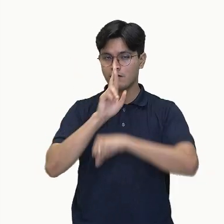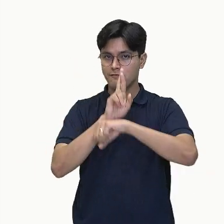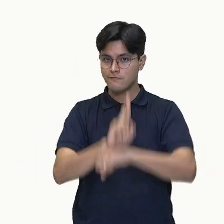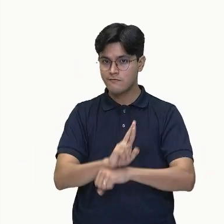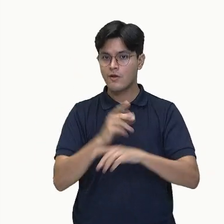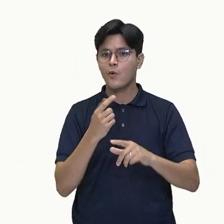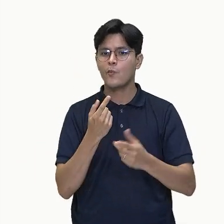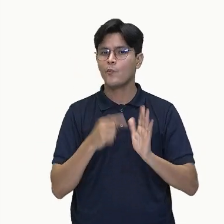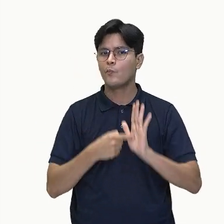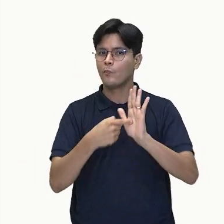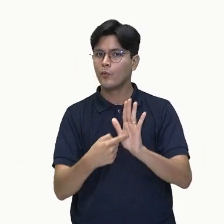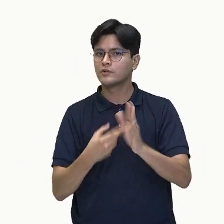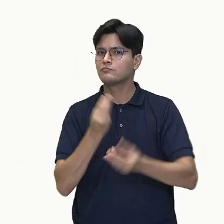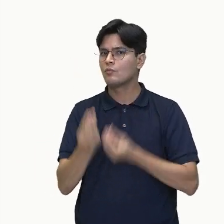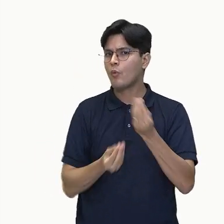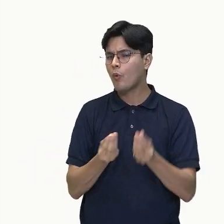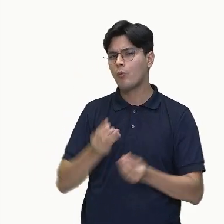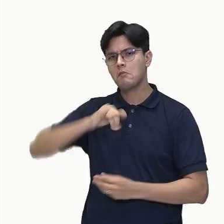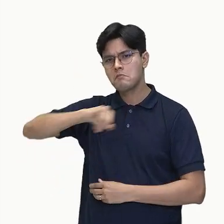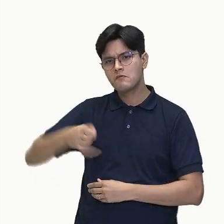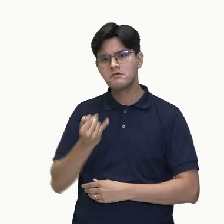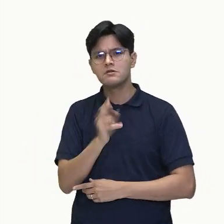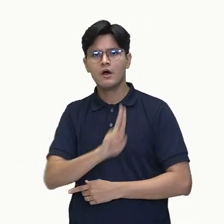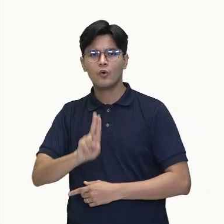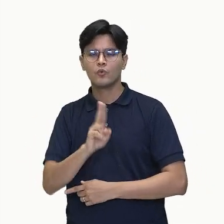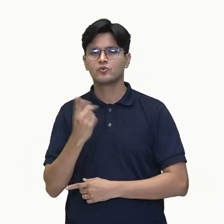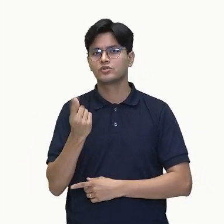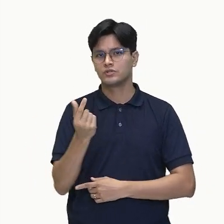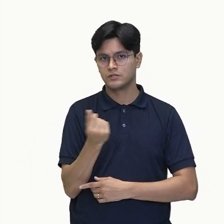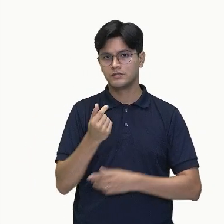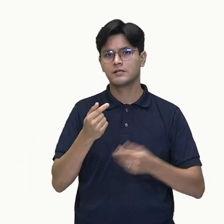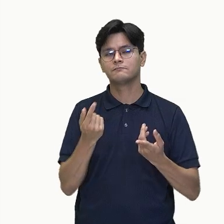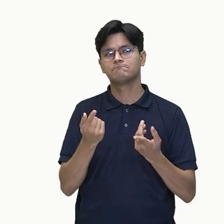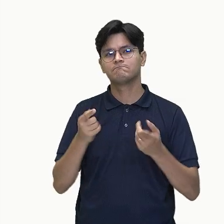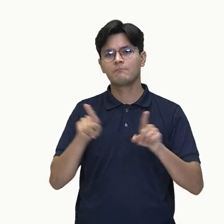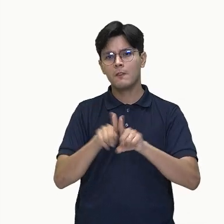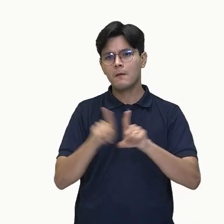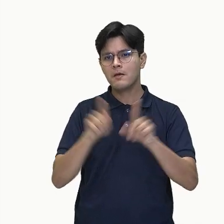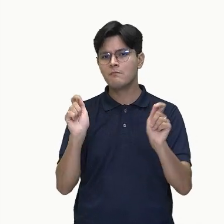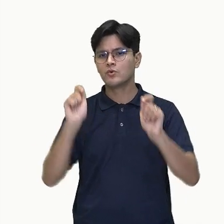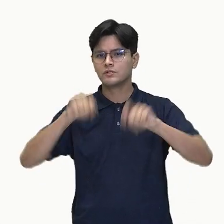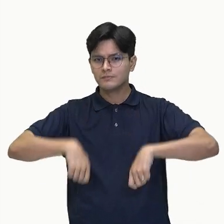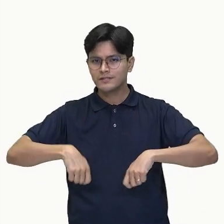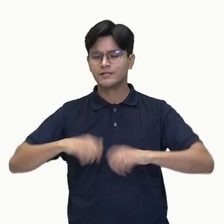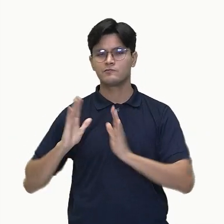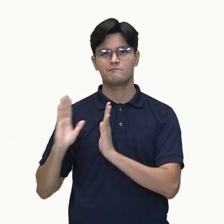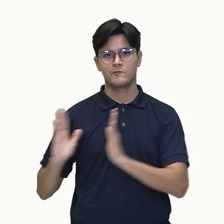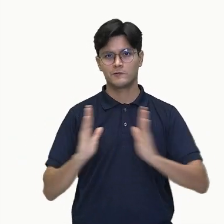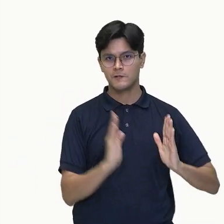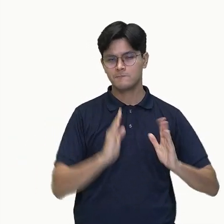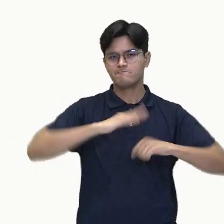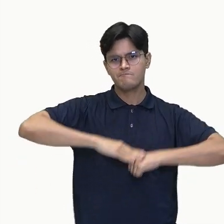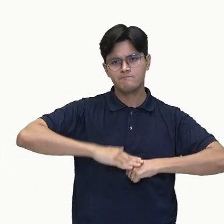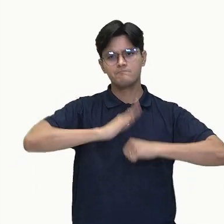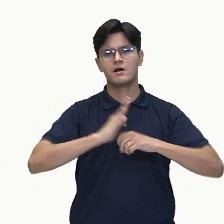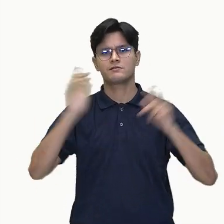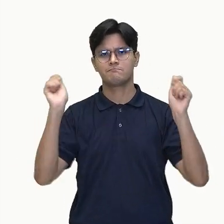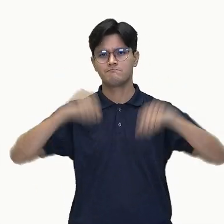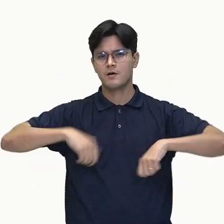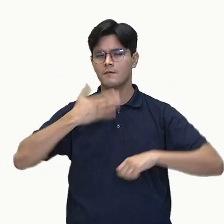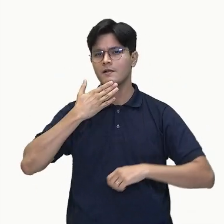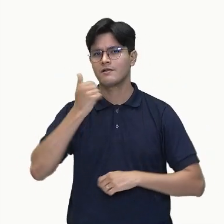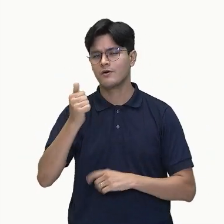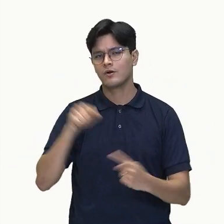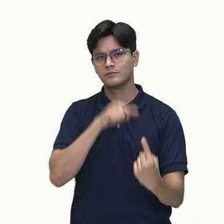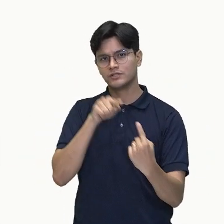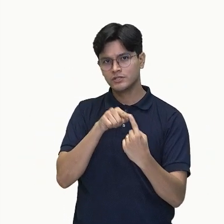a ser aproveitado, né? Incentivando a procura por processos mais eficientes que reduzem custos. Por que a gente está